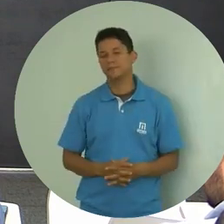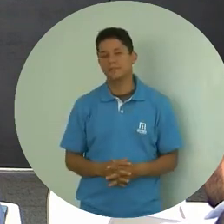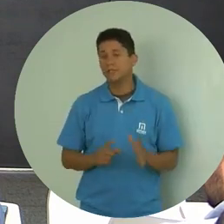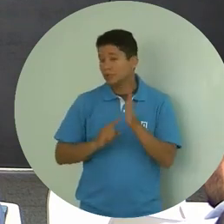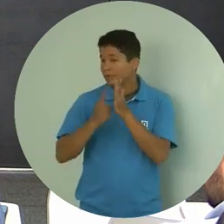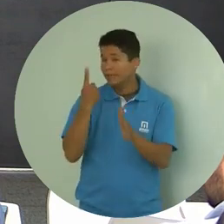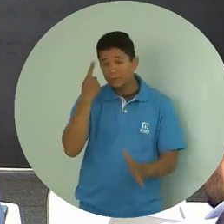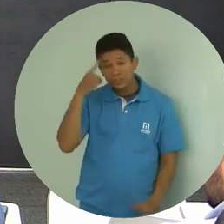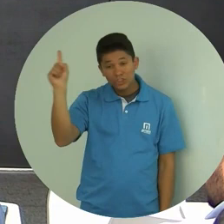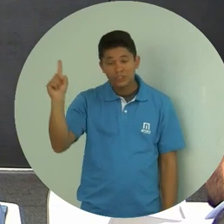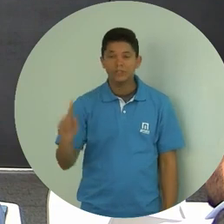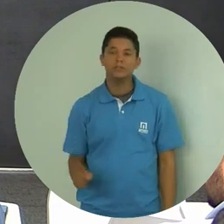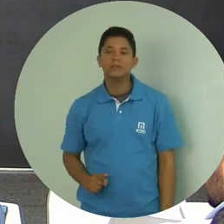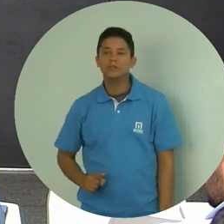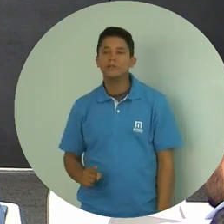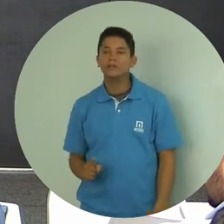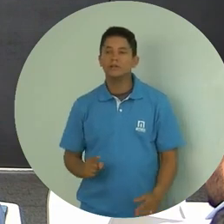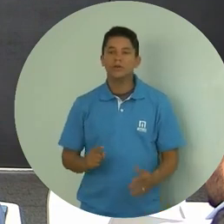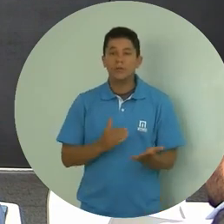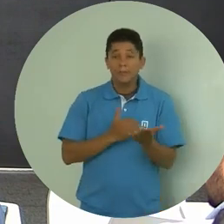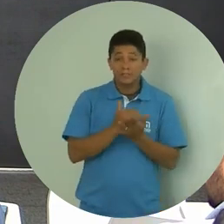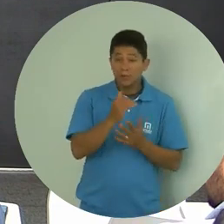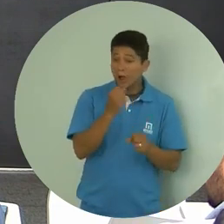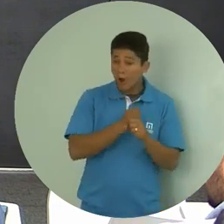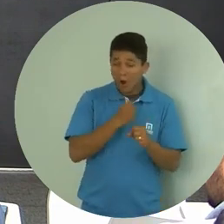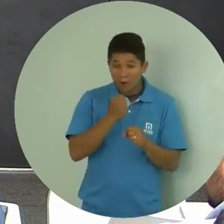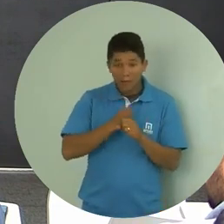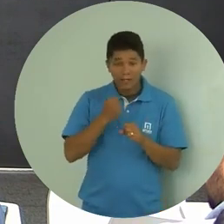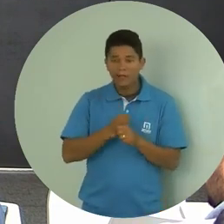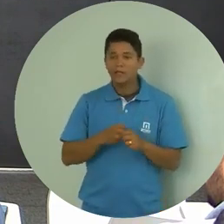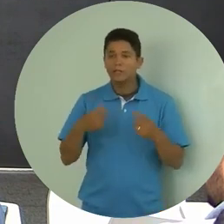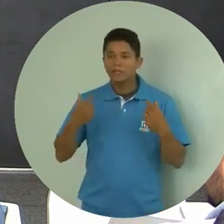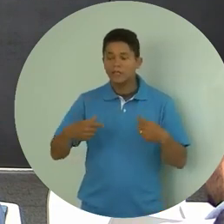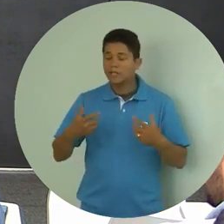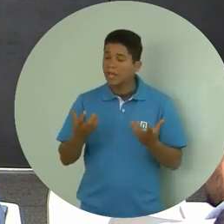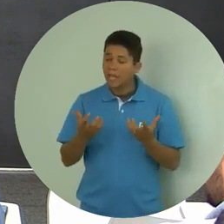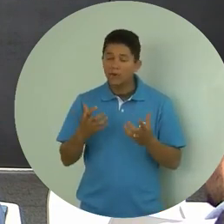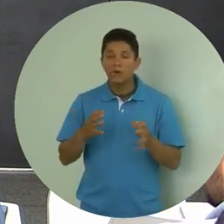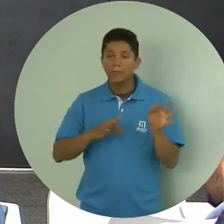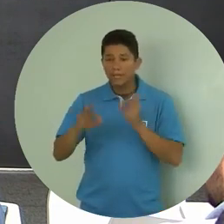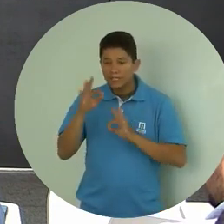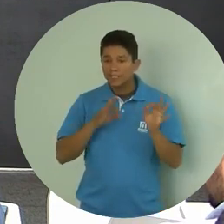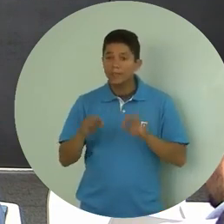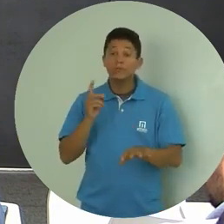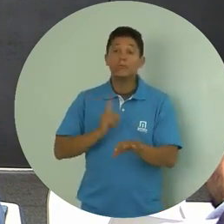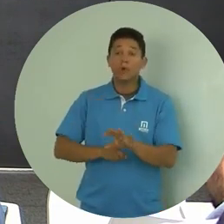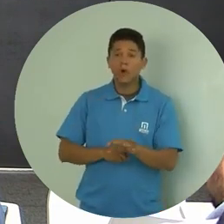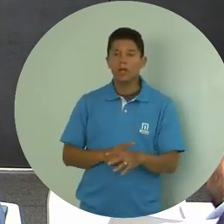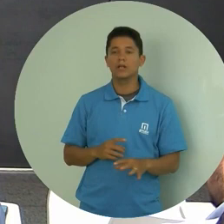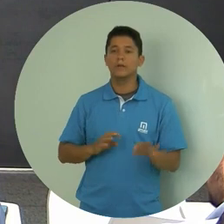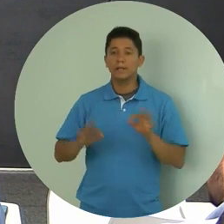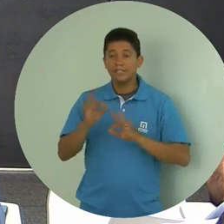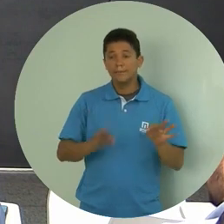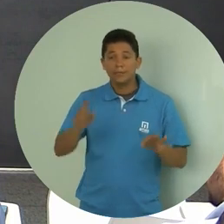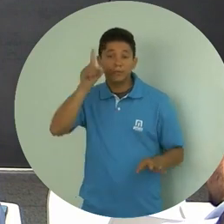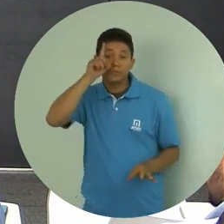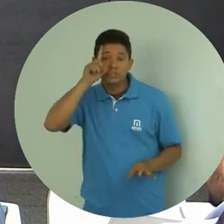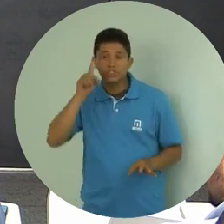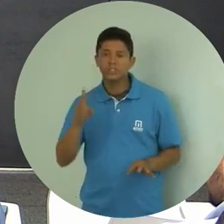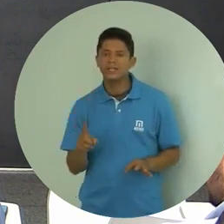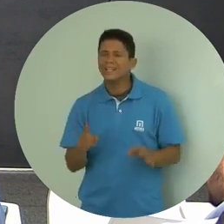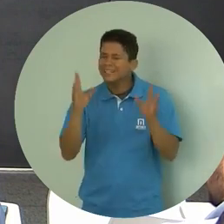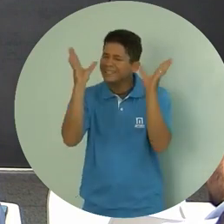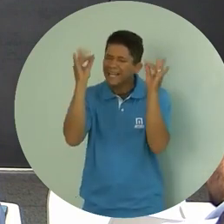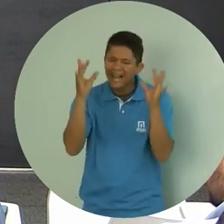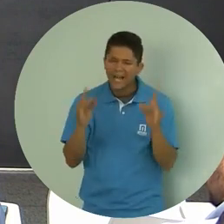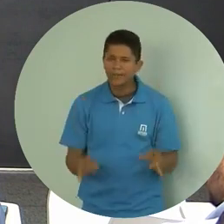primeiro dia do kick-off da obra, ó, quero planejamento por hora, por dia, eu quero o mais detalhado possível. E aí a